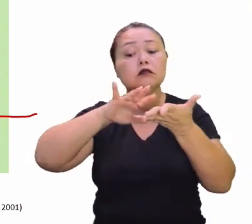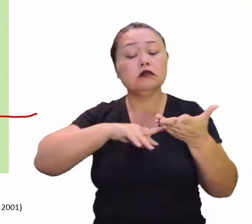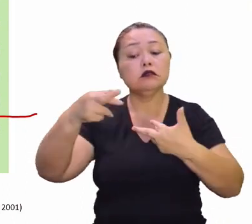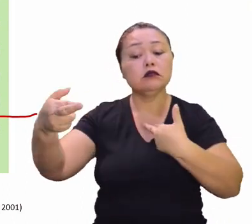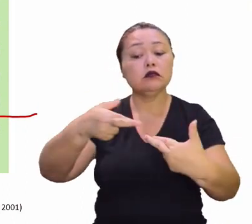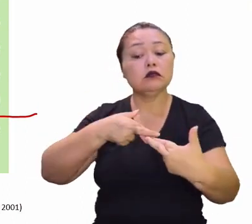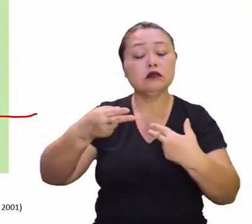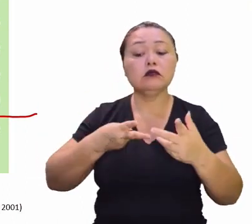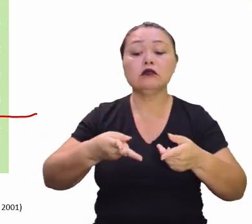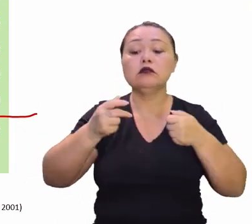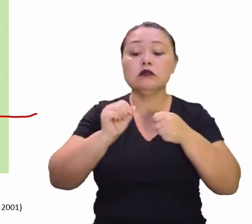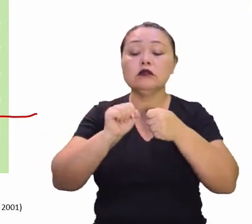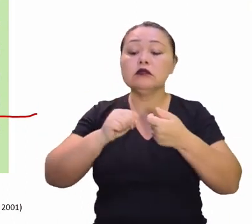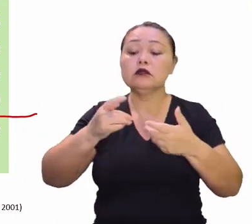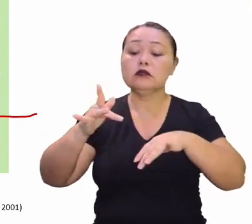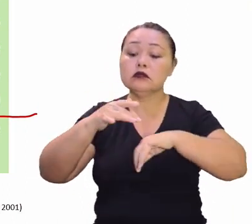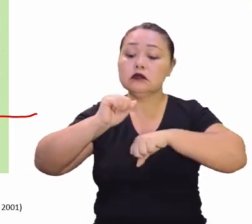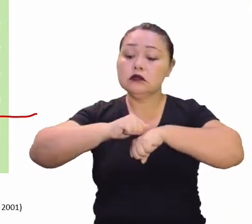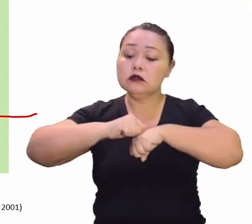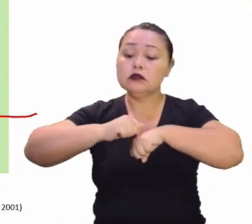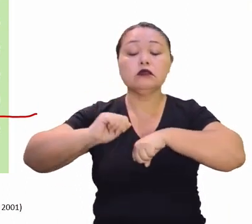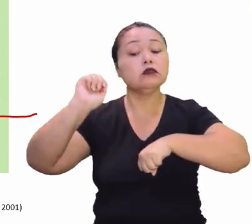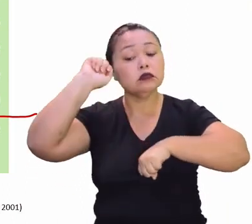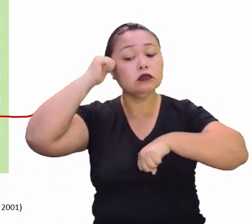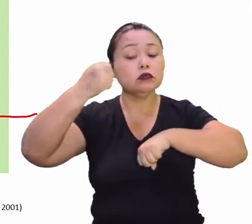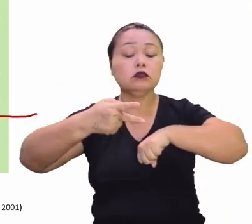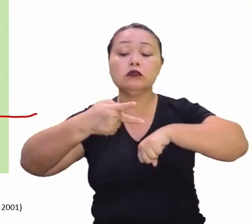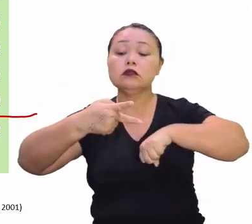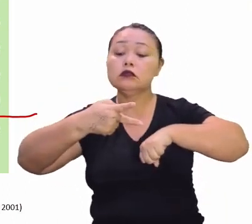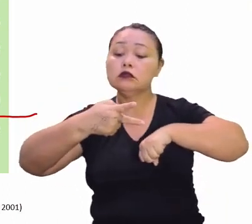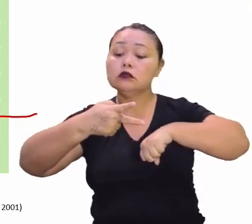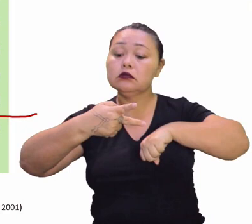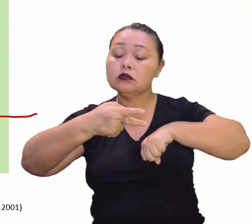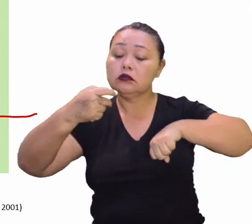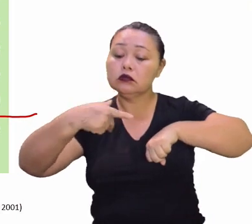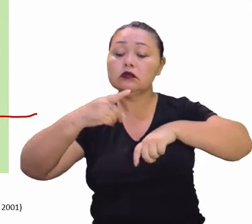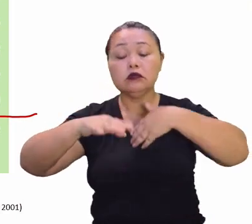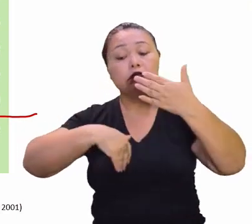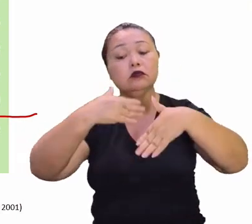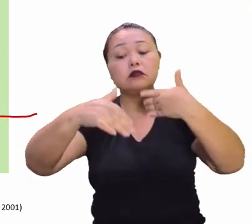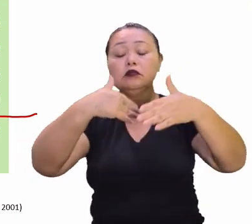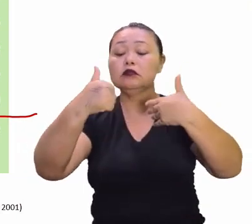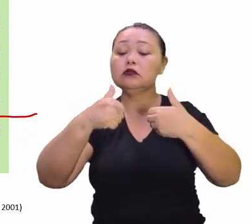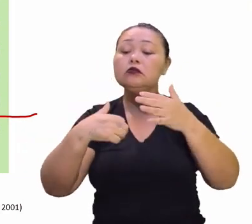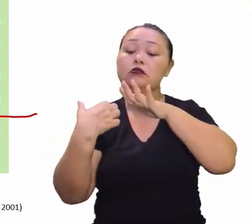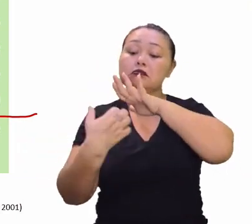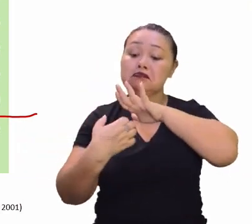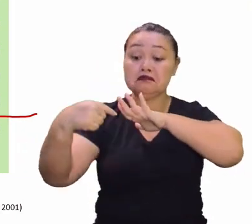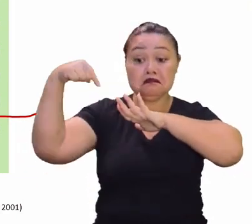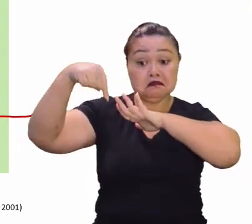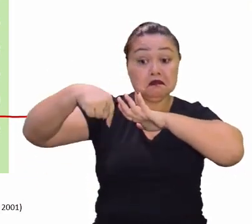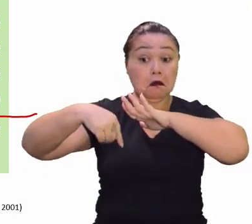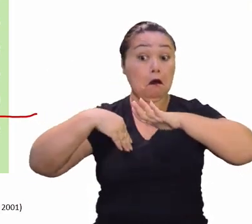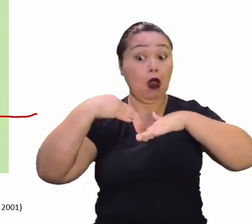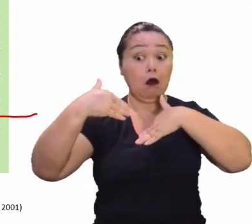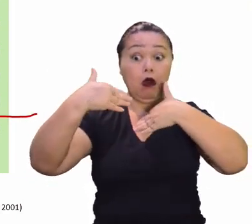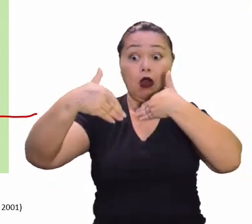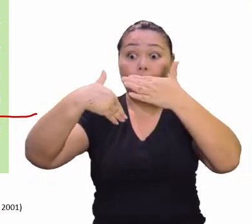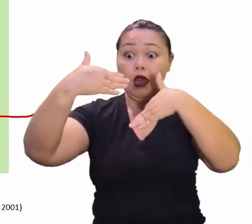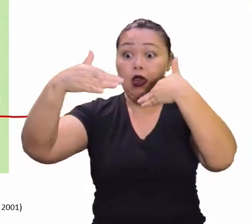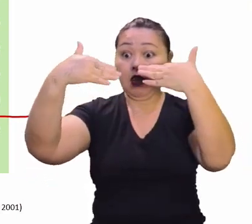atividade relacionada à extração mineral, a gente pode falar que seria o primeiro impulso para esse desenvolvimento industrial aqui do